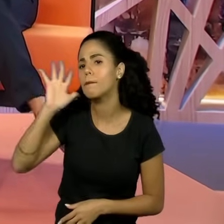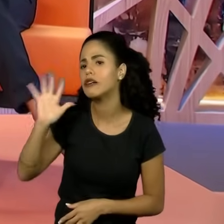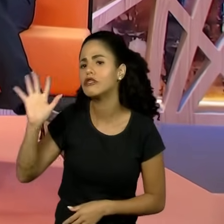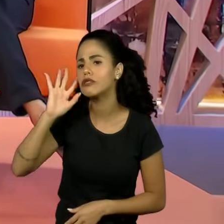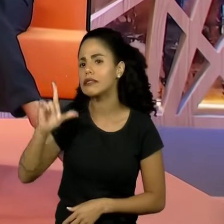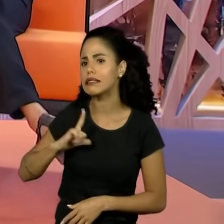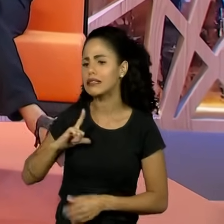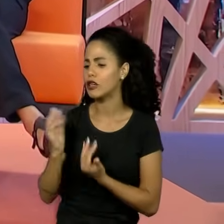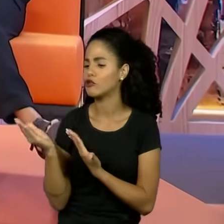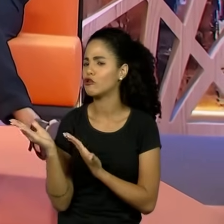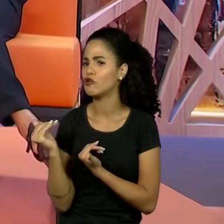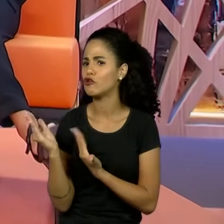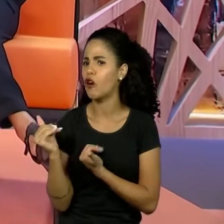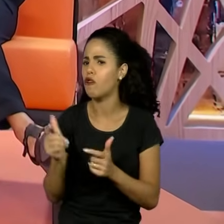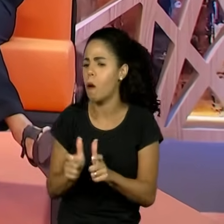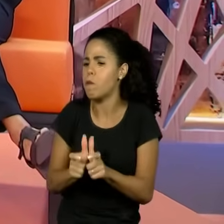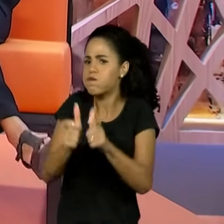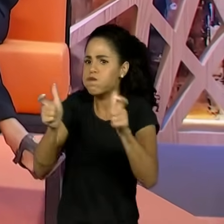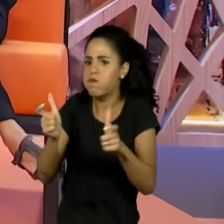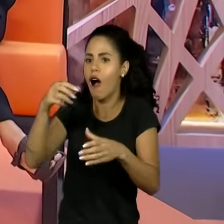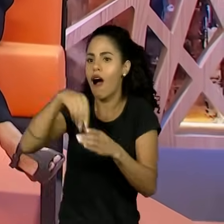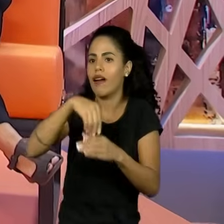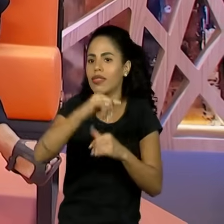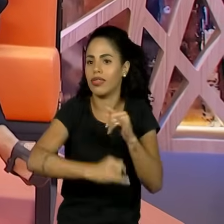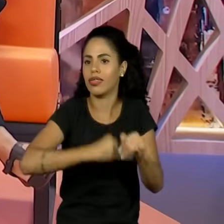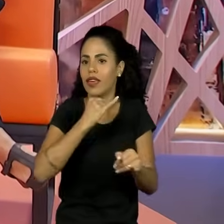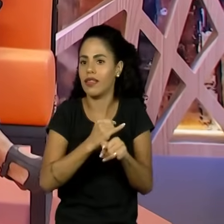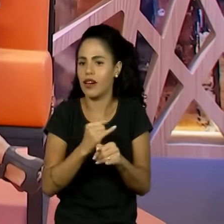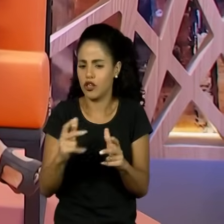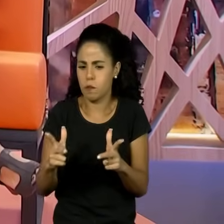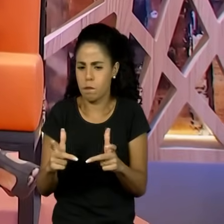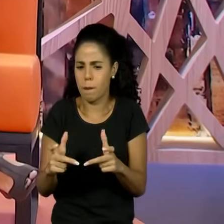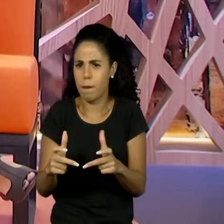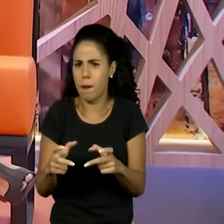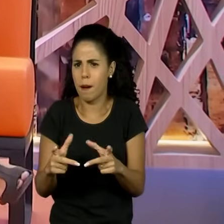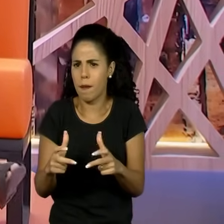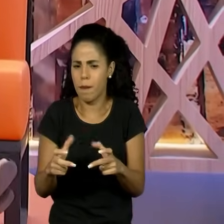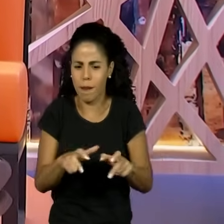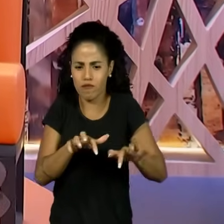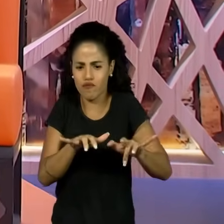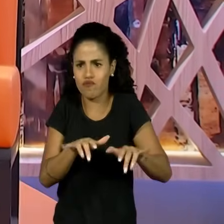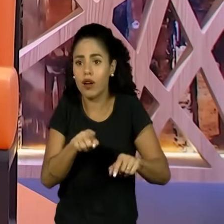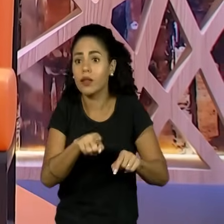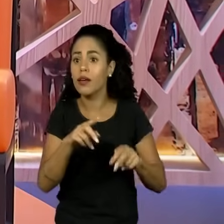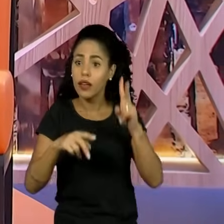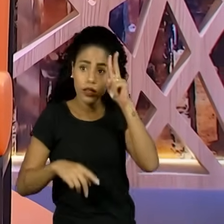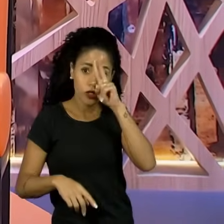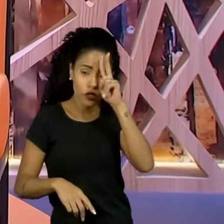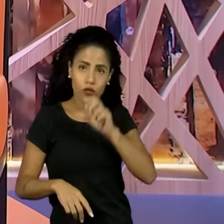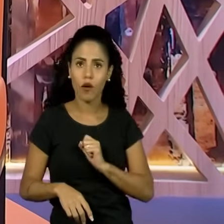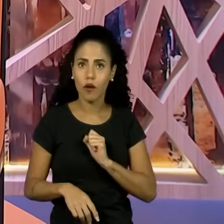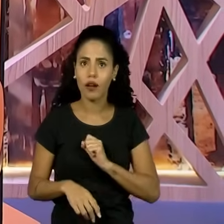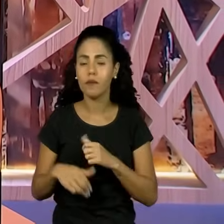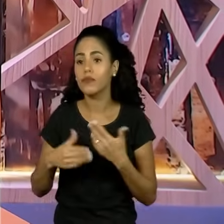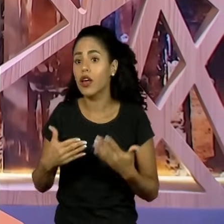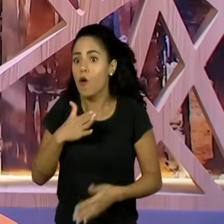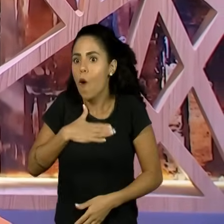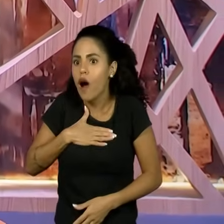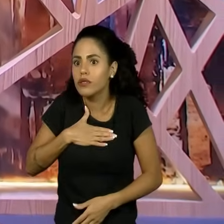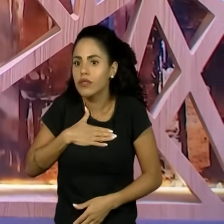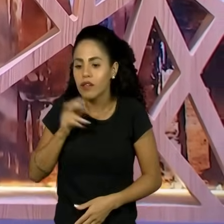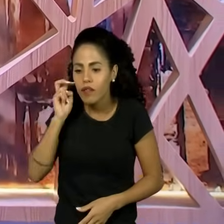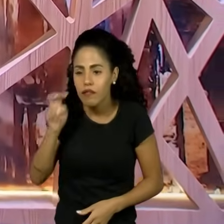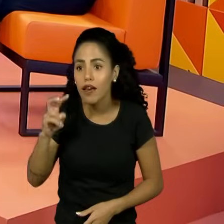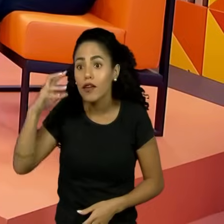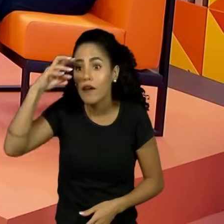de jovens muitíssimo grande dentro dessa mídia. Então, o quanto de jovens vão acessar uma história numa mídia que eles gostam tanto